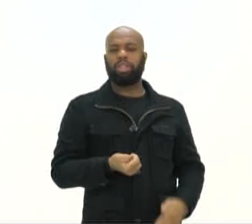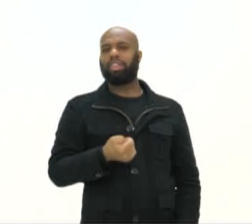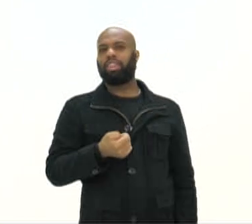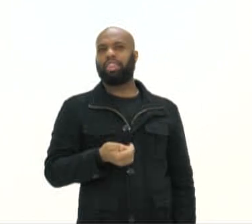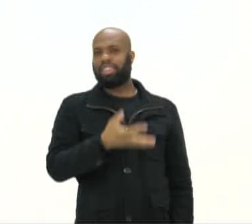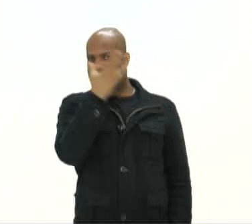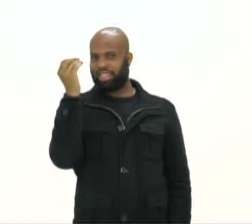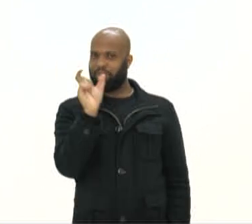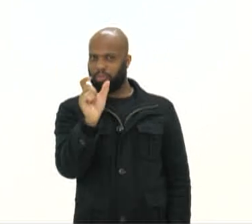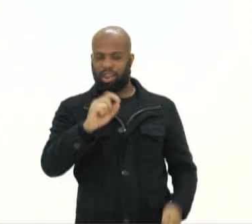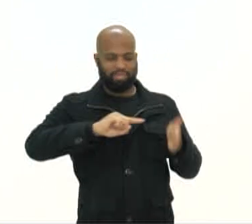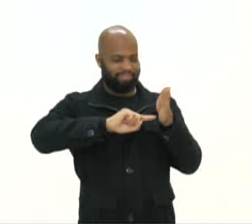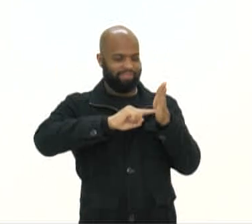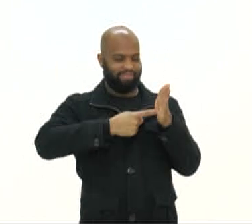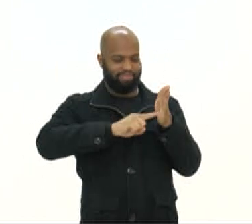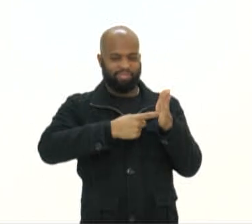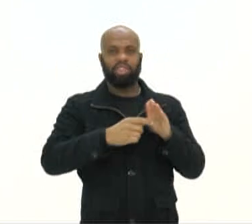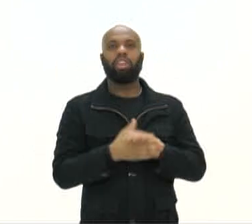aqui essas palavras.